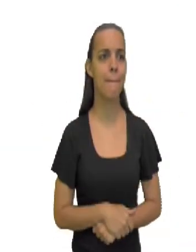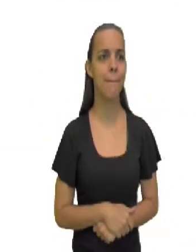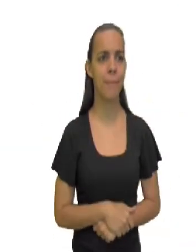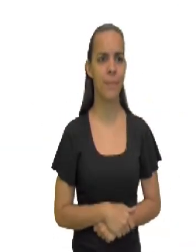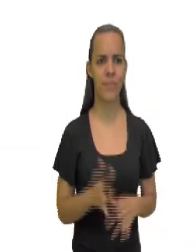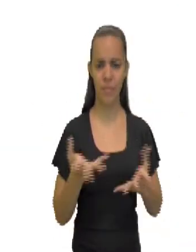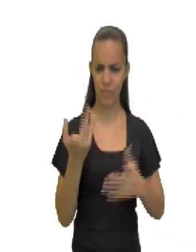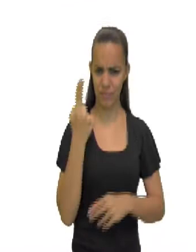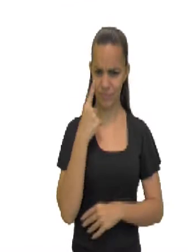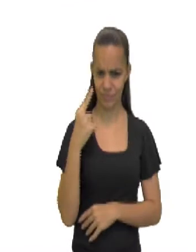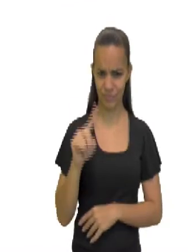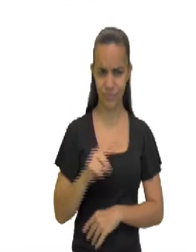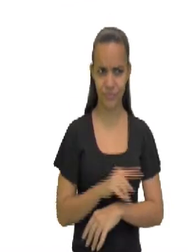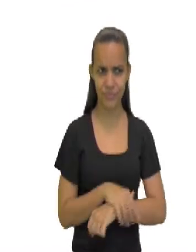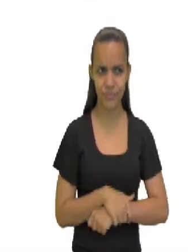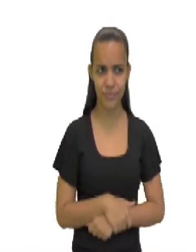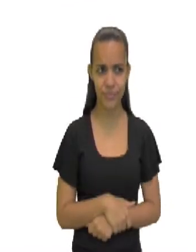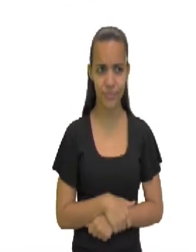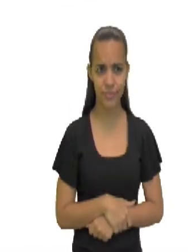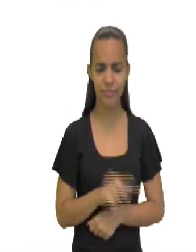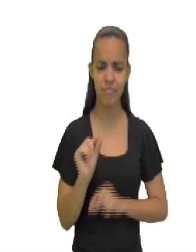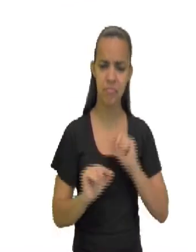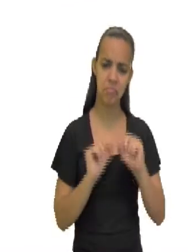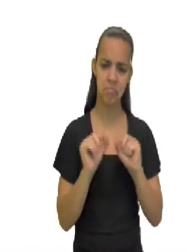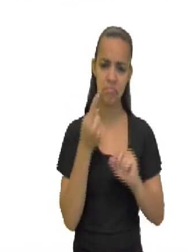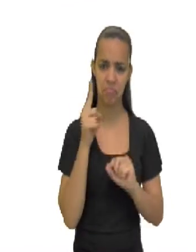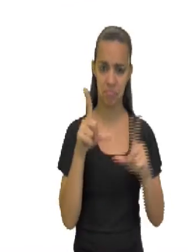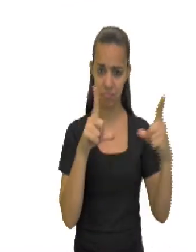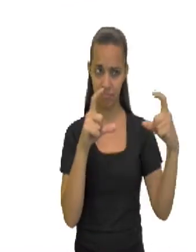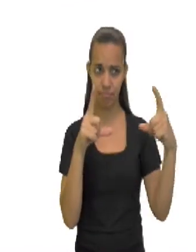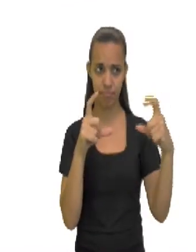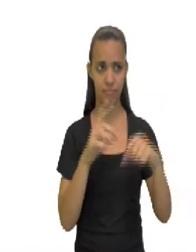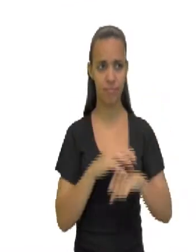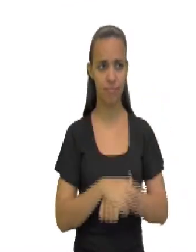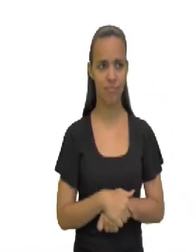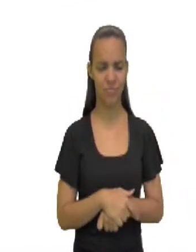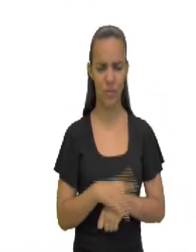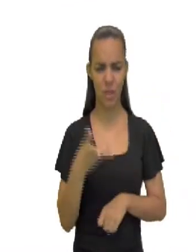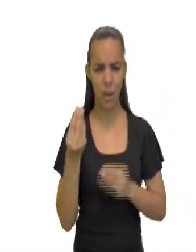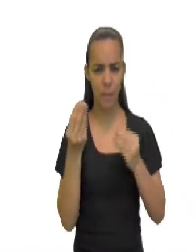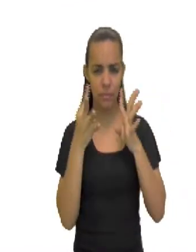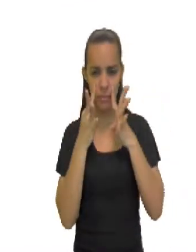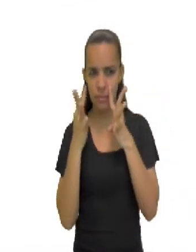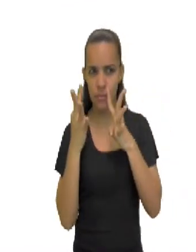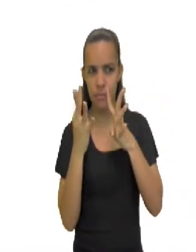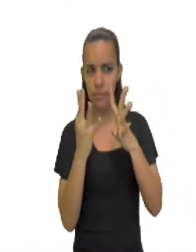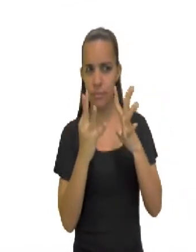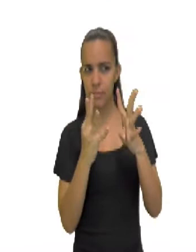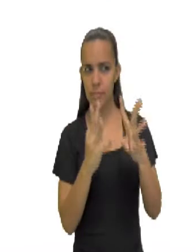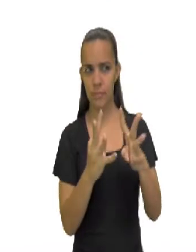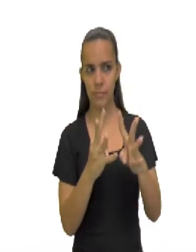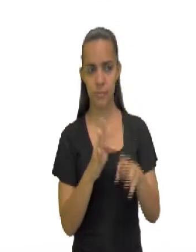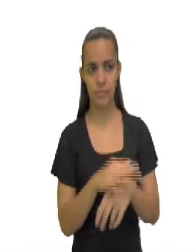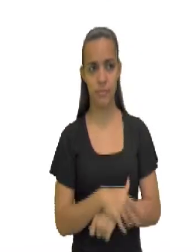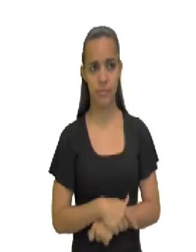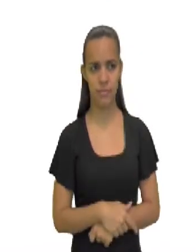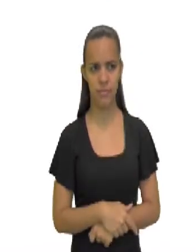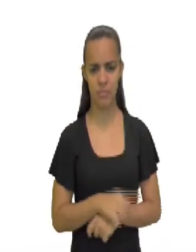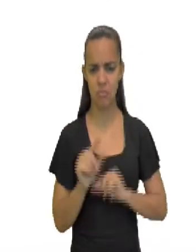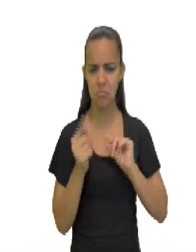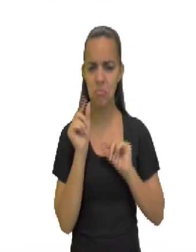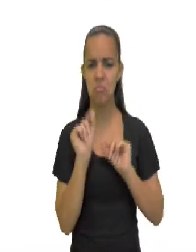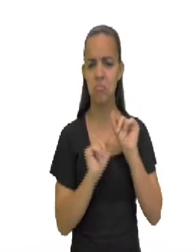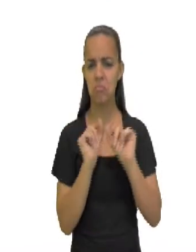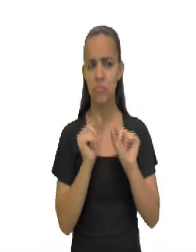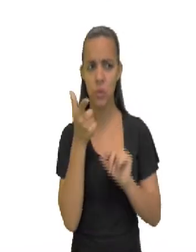E agora, observe essa imagem com muita atenção. O que vocês conseguem observar aí?